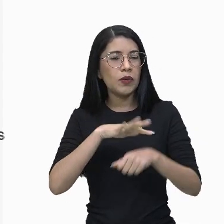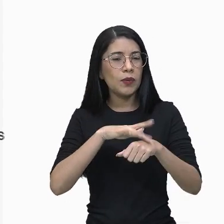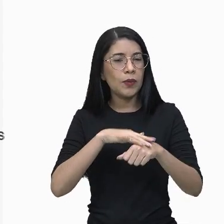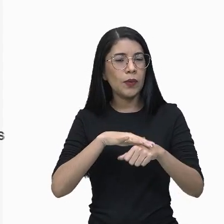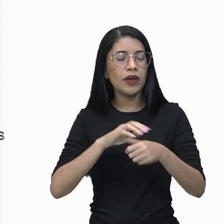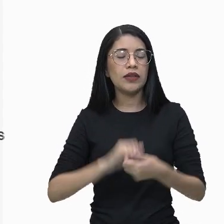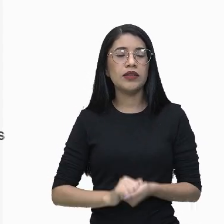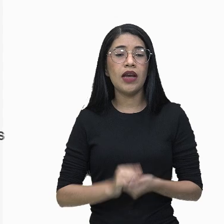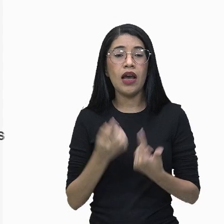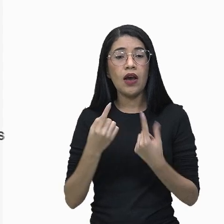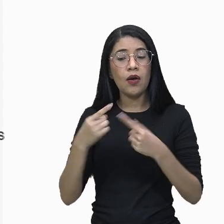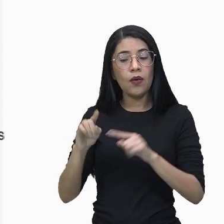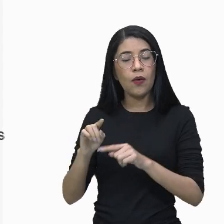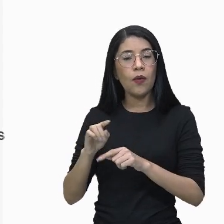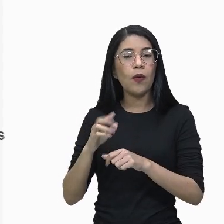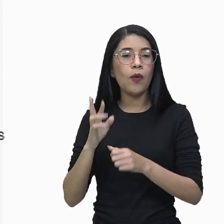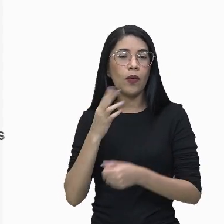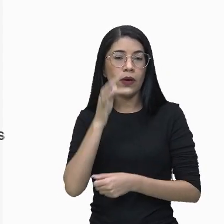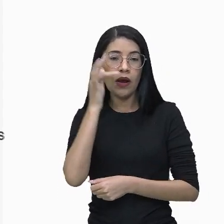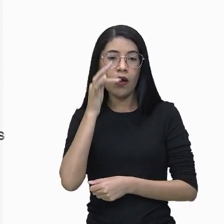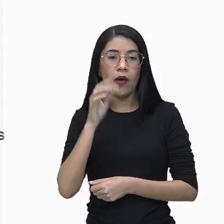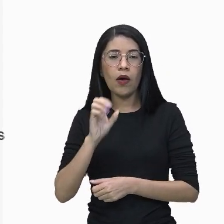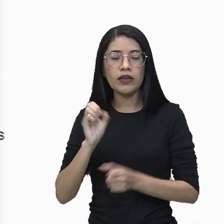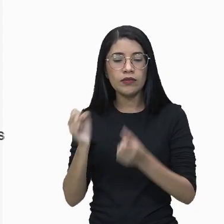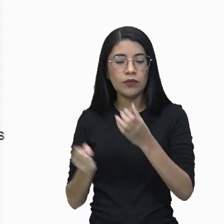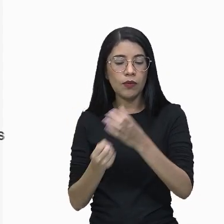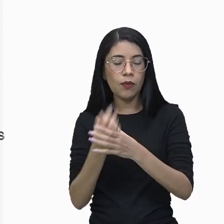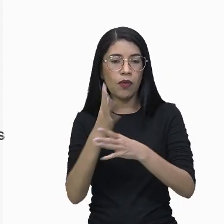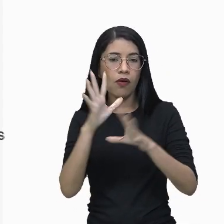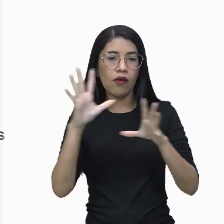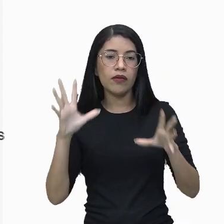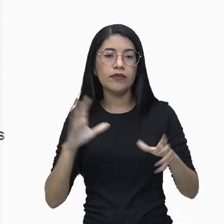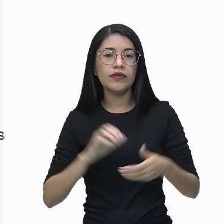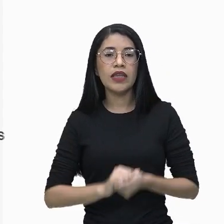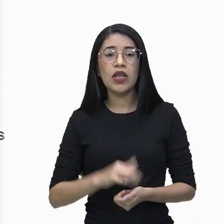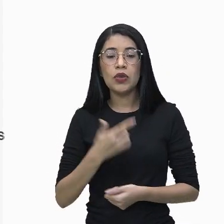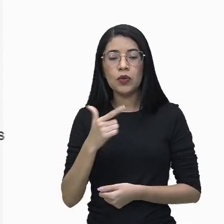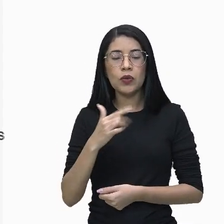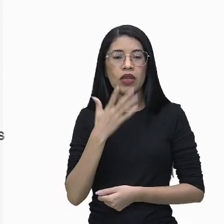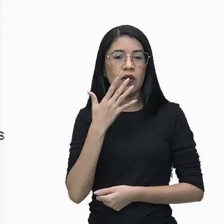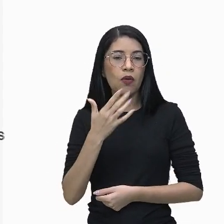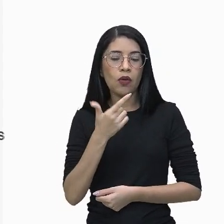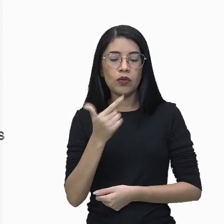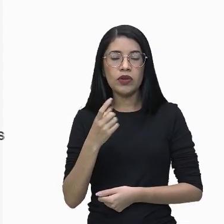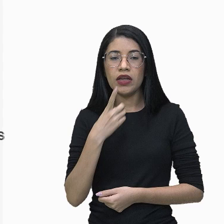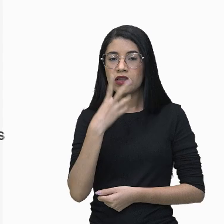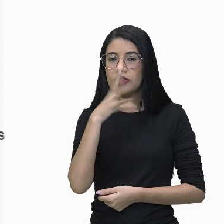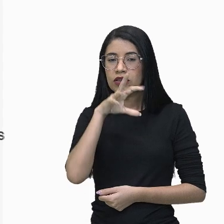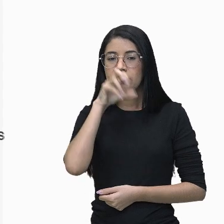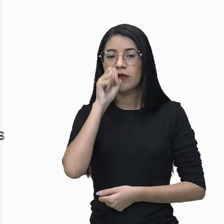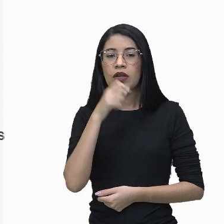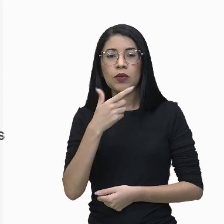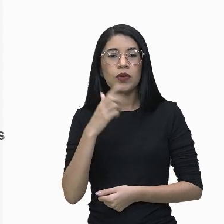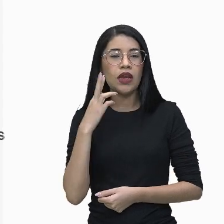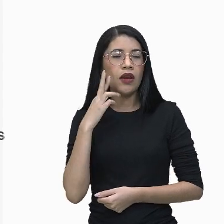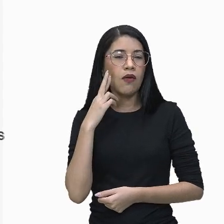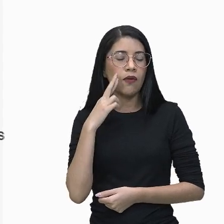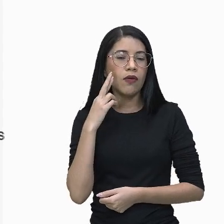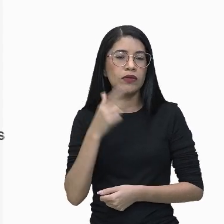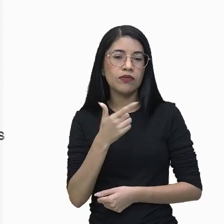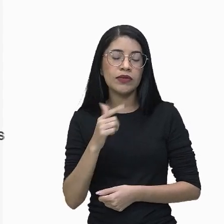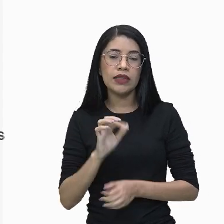antirosa atômica sem cor sem perfume sem Rosa sem nada Vinícius